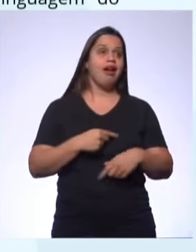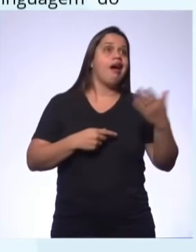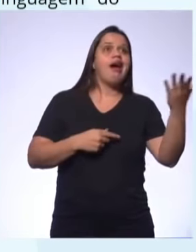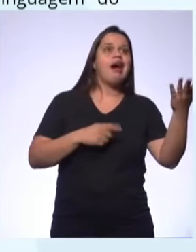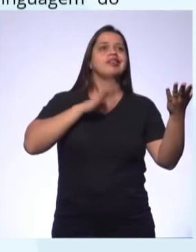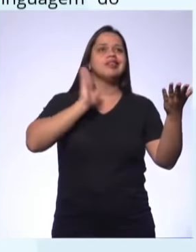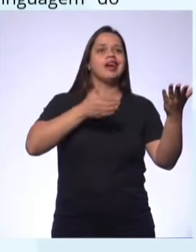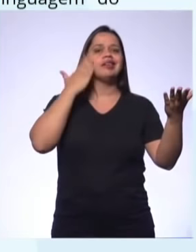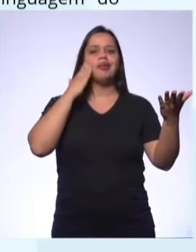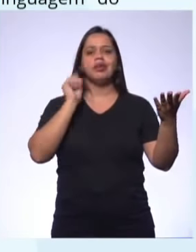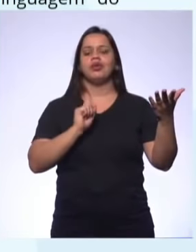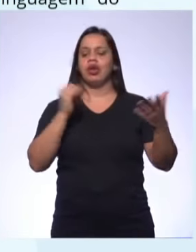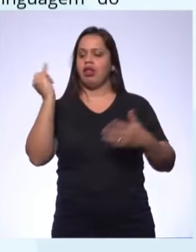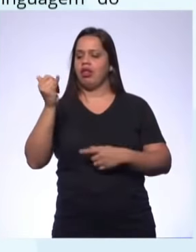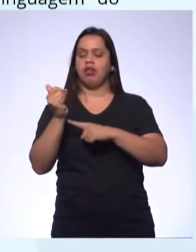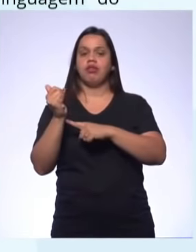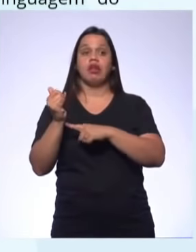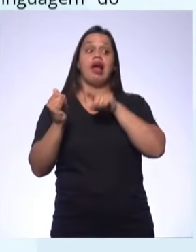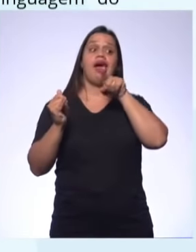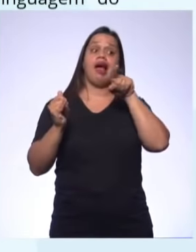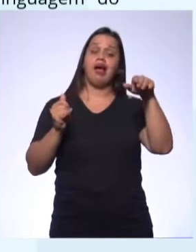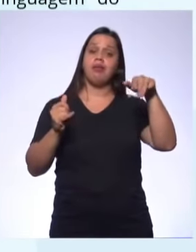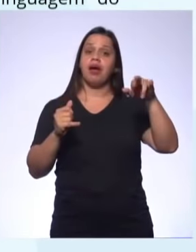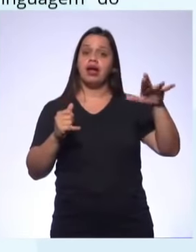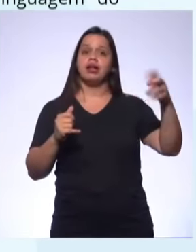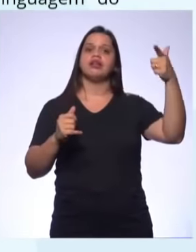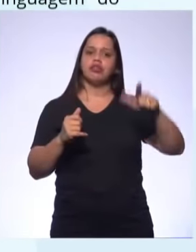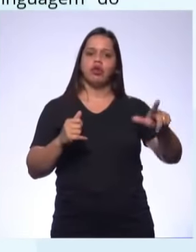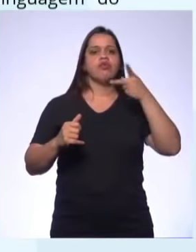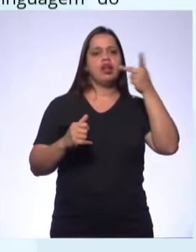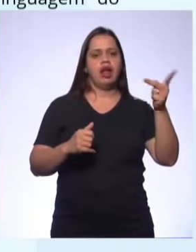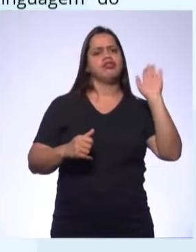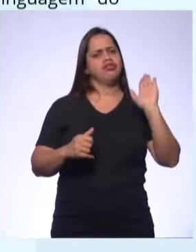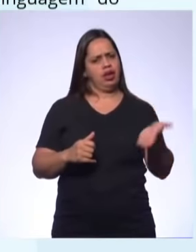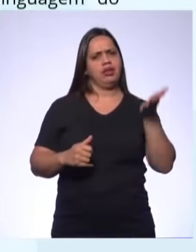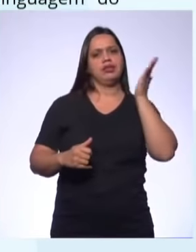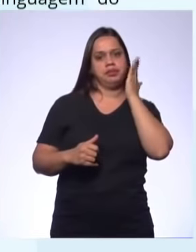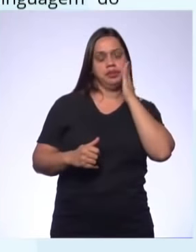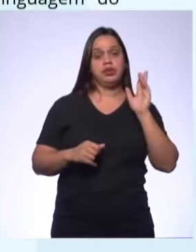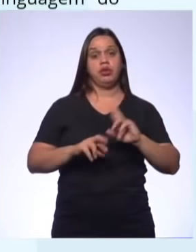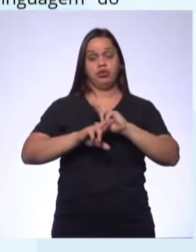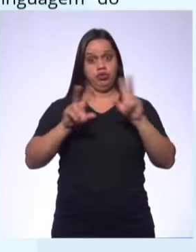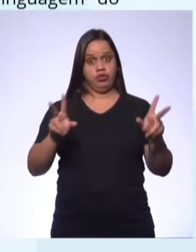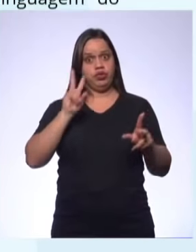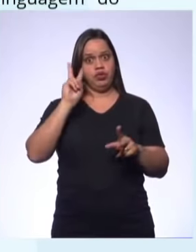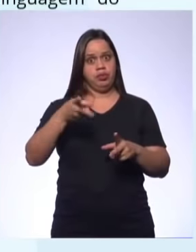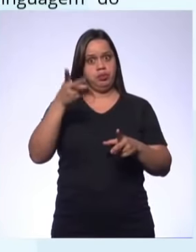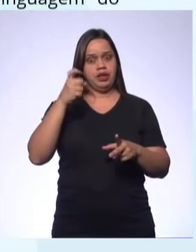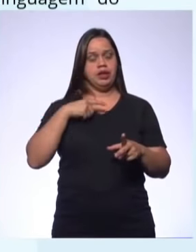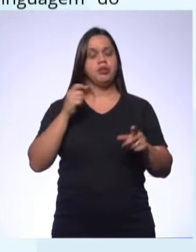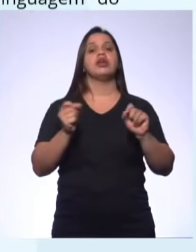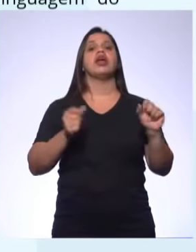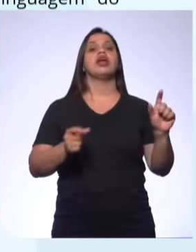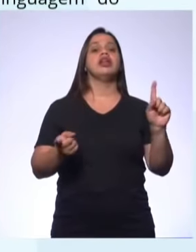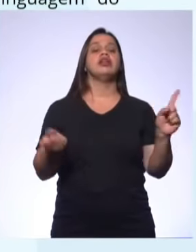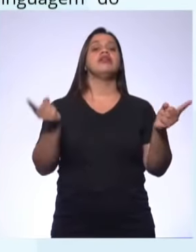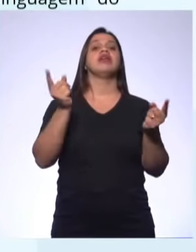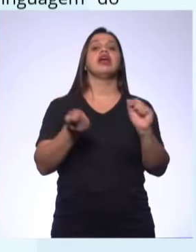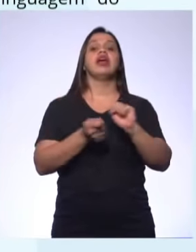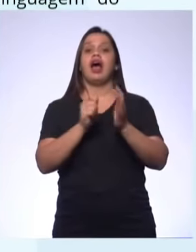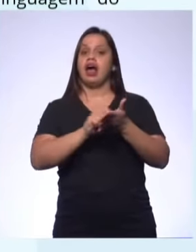já sabia, o narrador falava assim, e Maria Angula repetia, isso ela já sabia. Entendeu? Então, ele transcreve essa